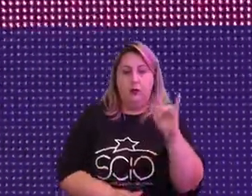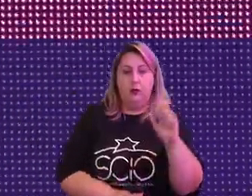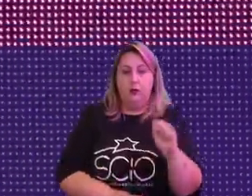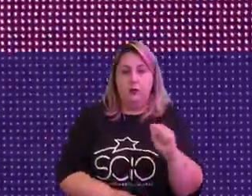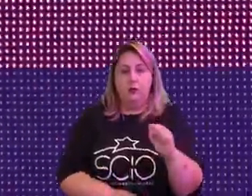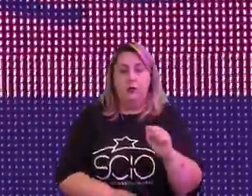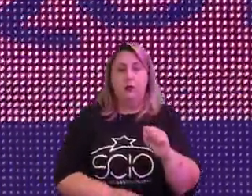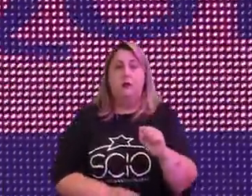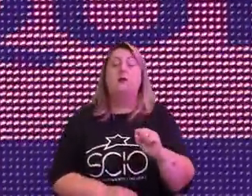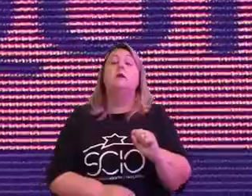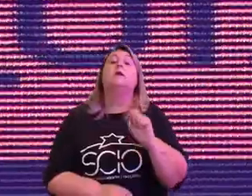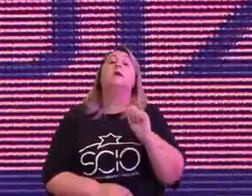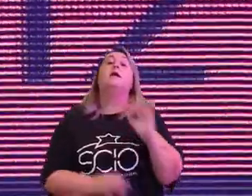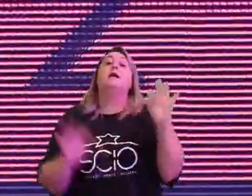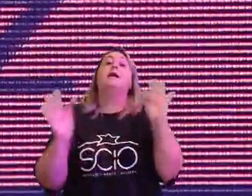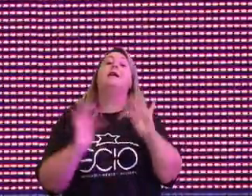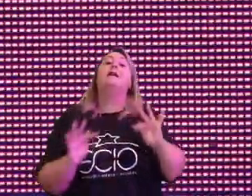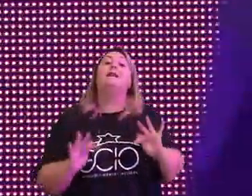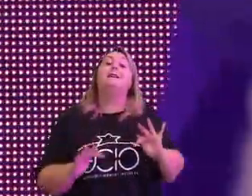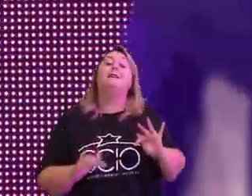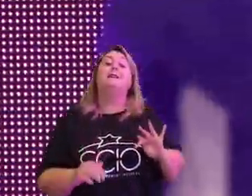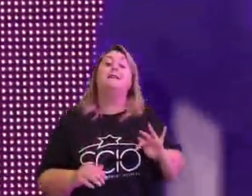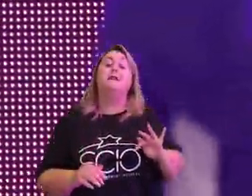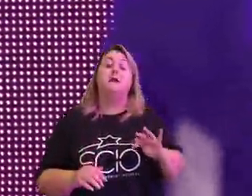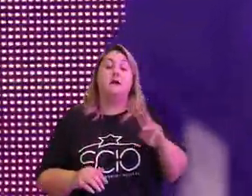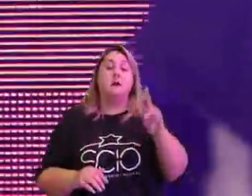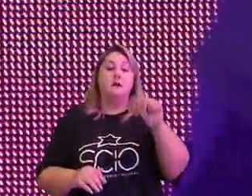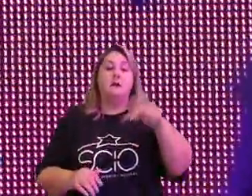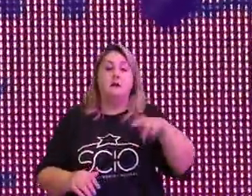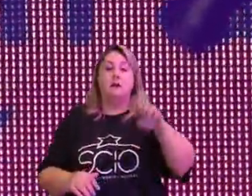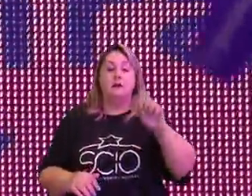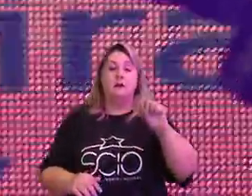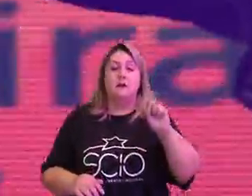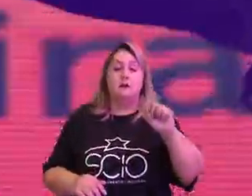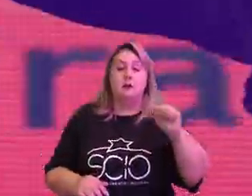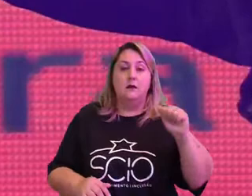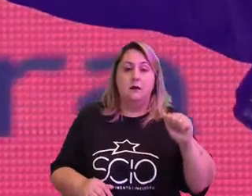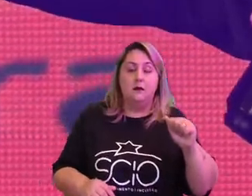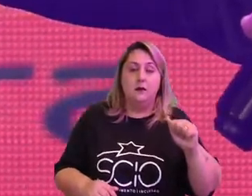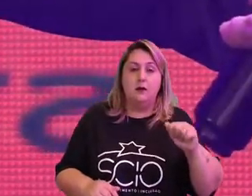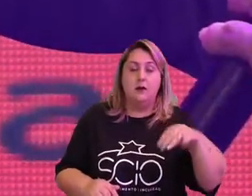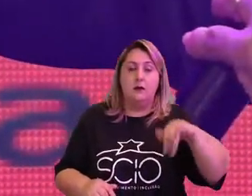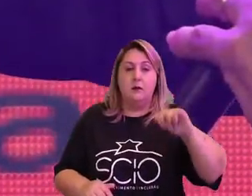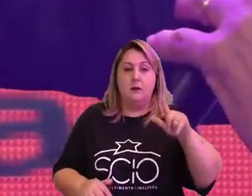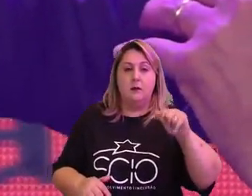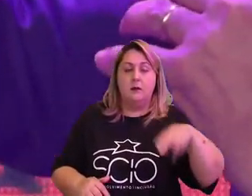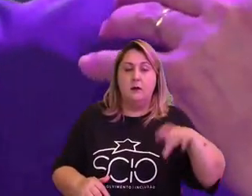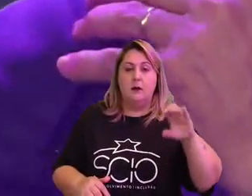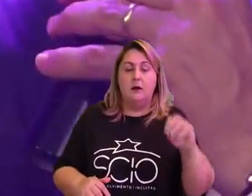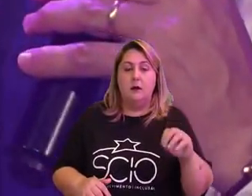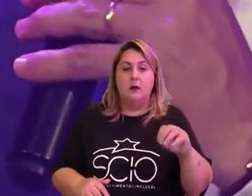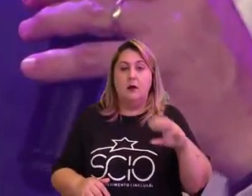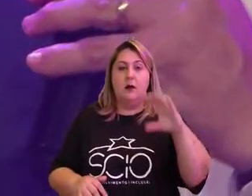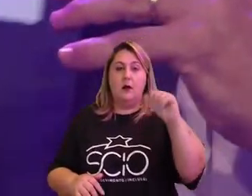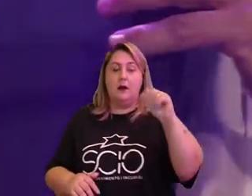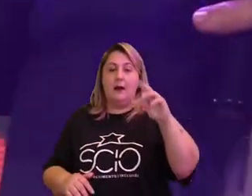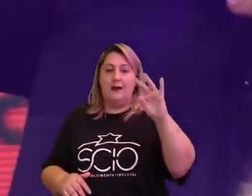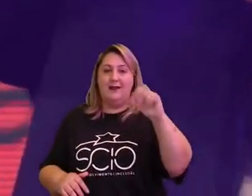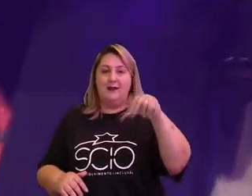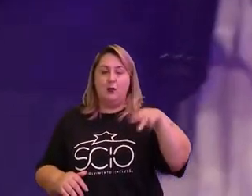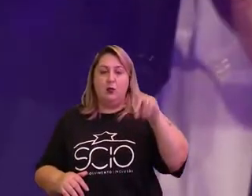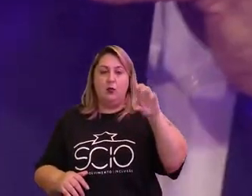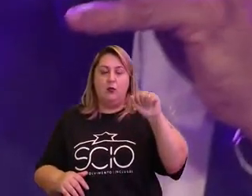para... Uma Felizarda, Vanessa Dias Milano, lá de